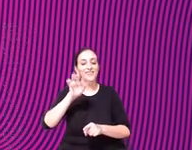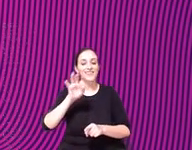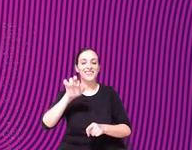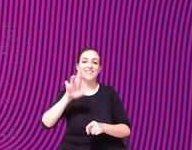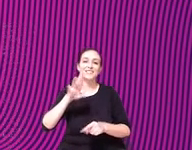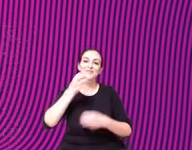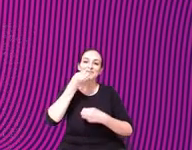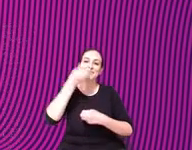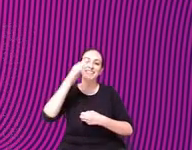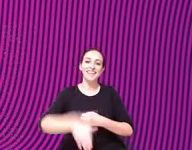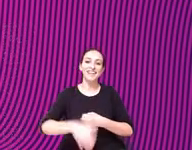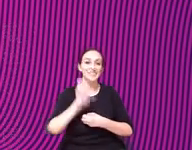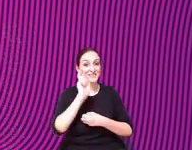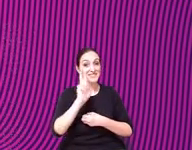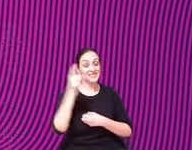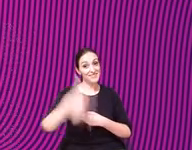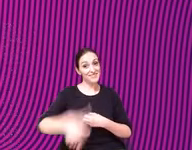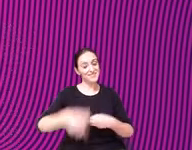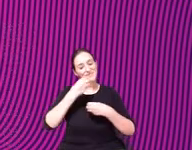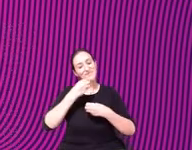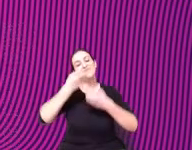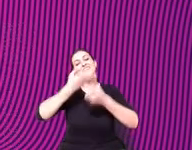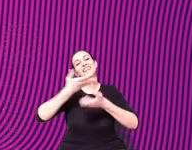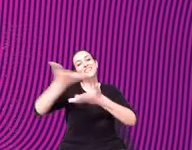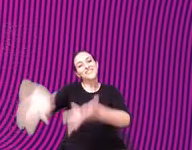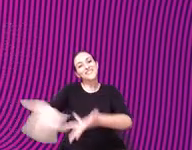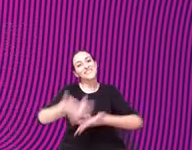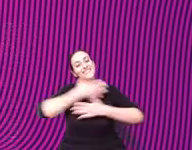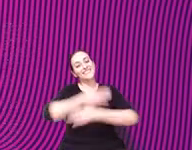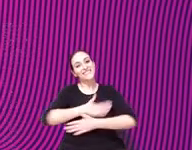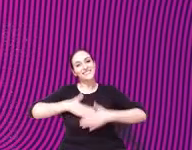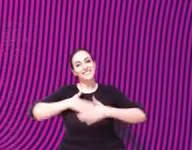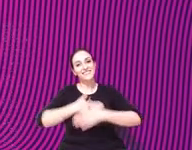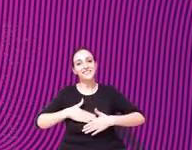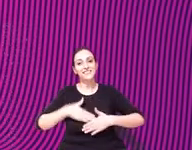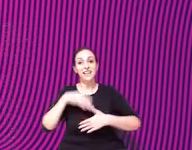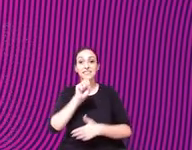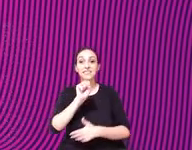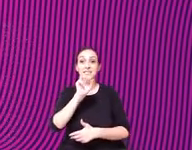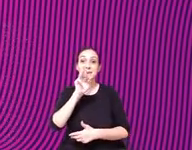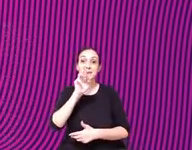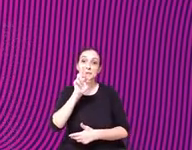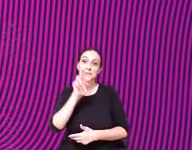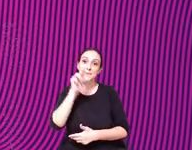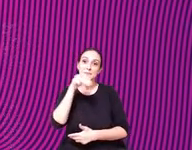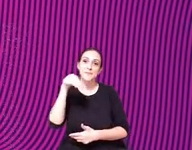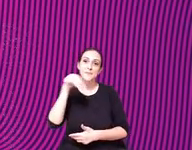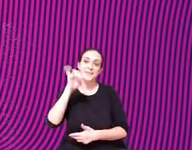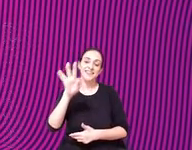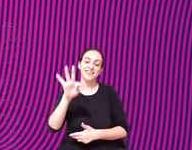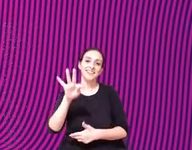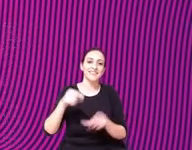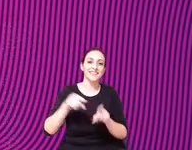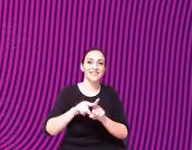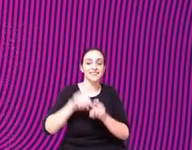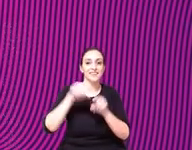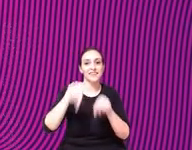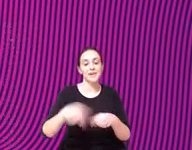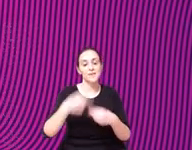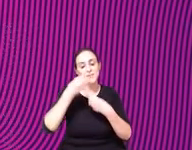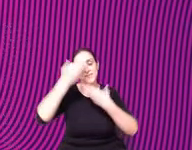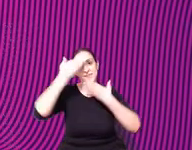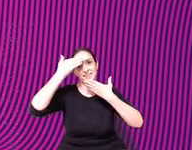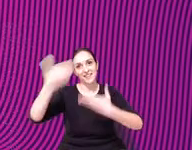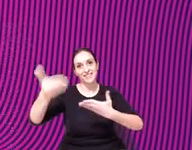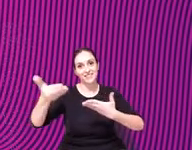vê-lo novamente e muito bem-vindo no nosso Summit. Muito obrigado pela sua